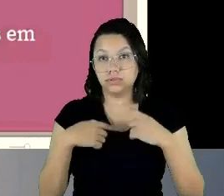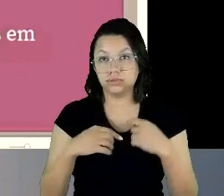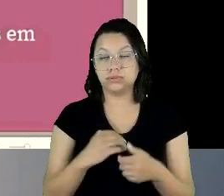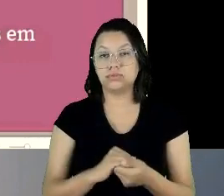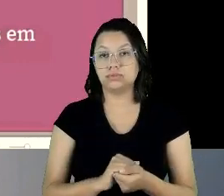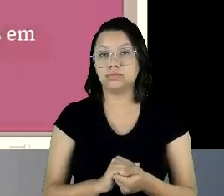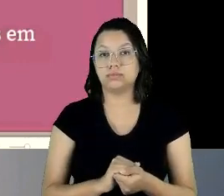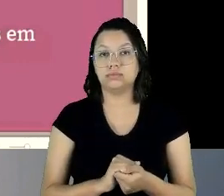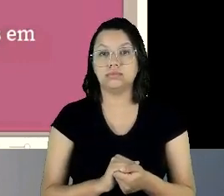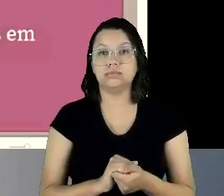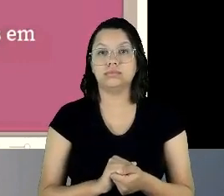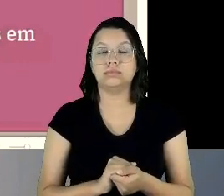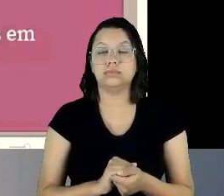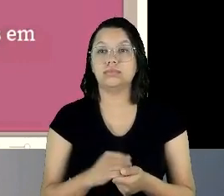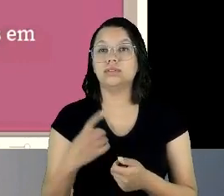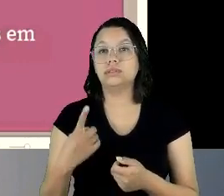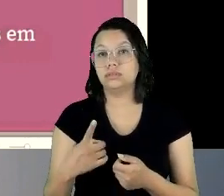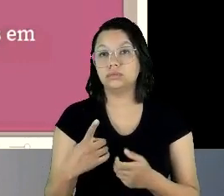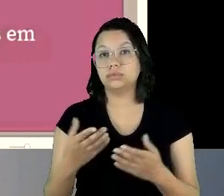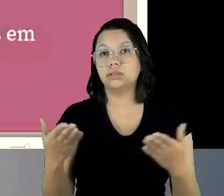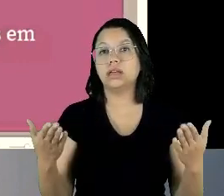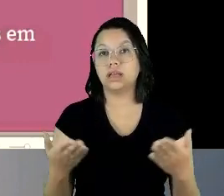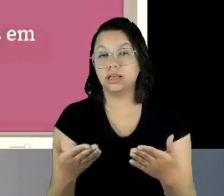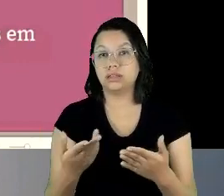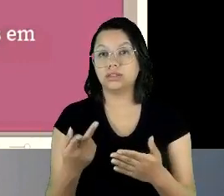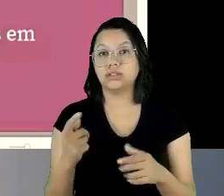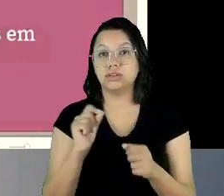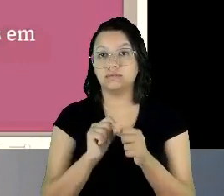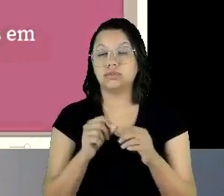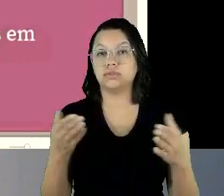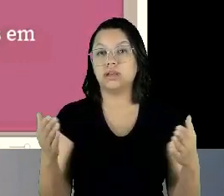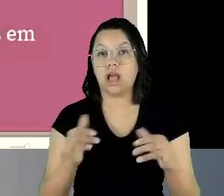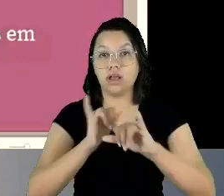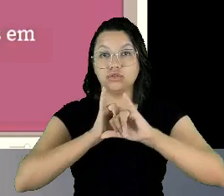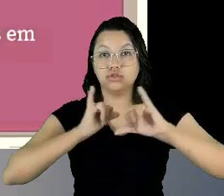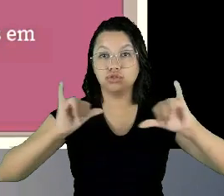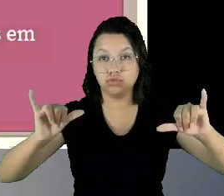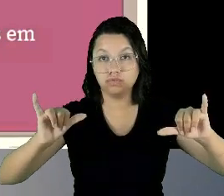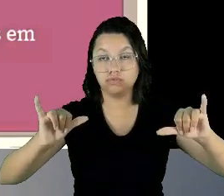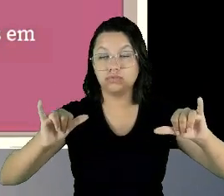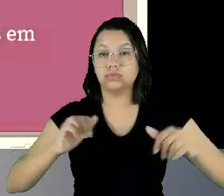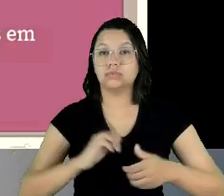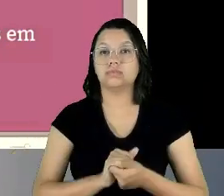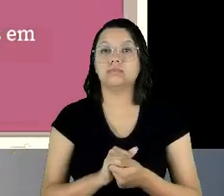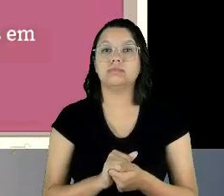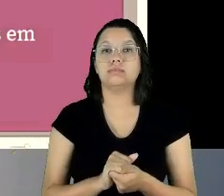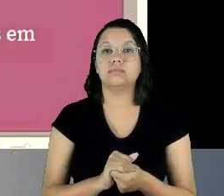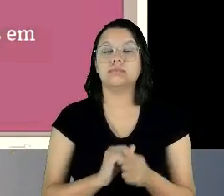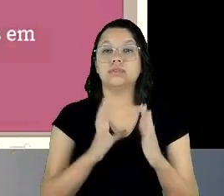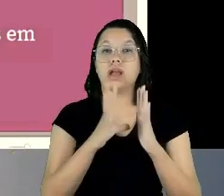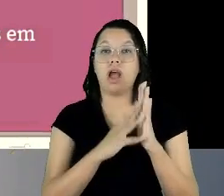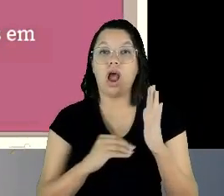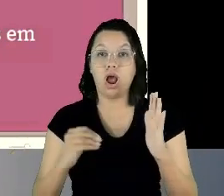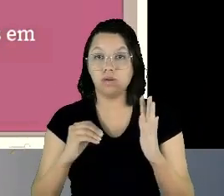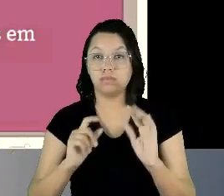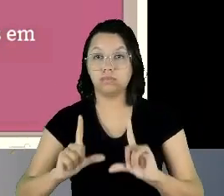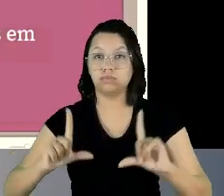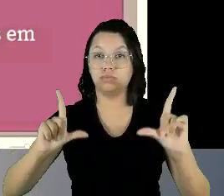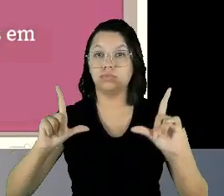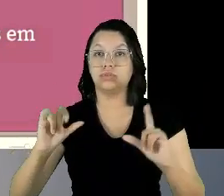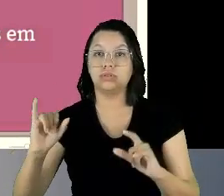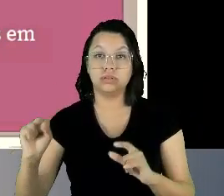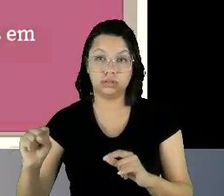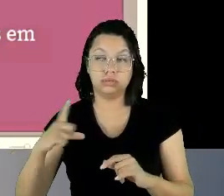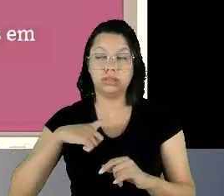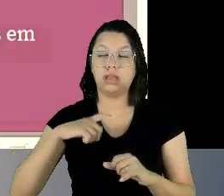vontades, e uma delas é essa que a gente está fazendo agora, que é divulgar, compartilhar, copiar a página LIS para que